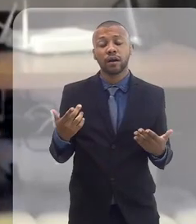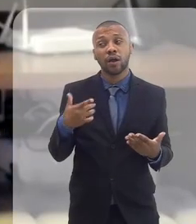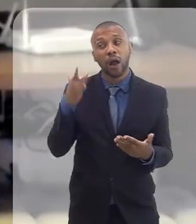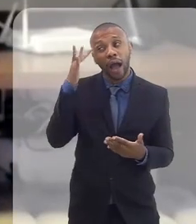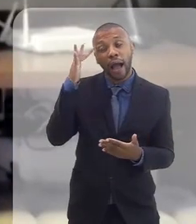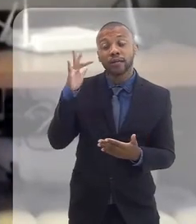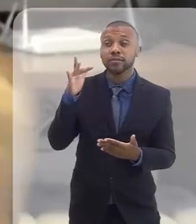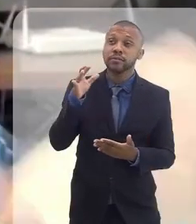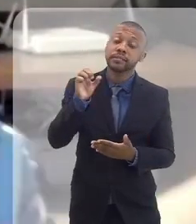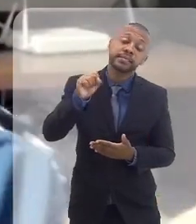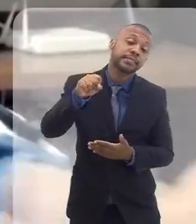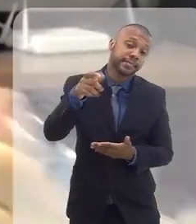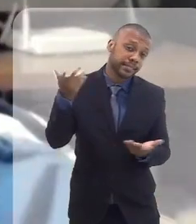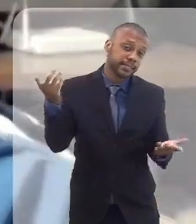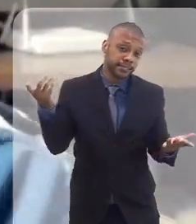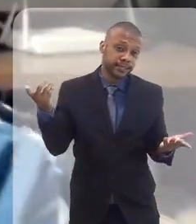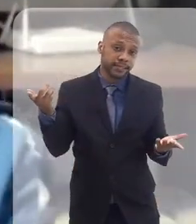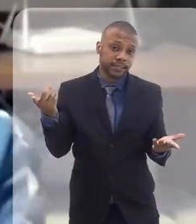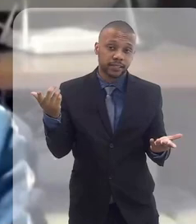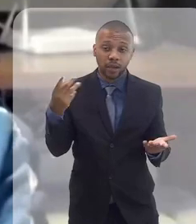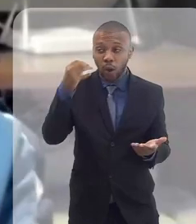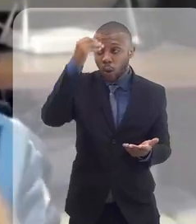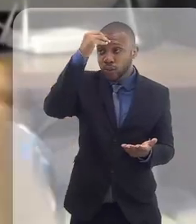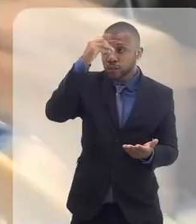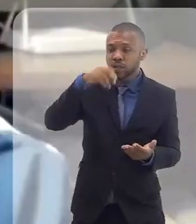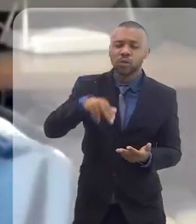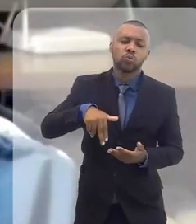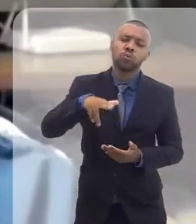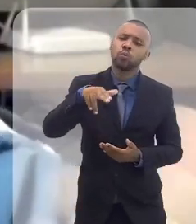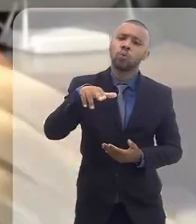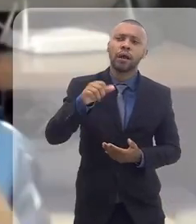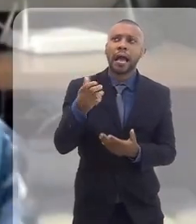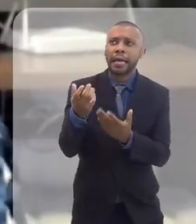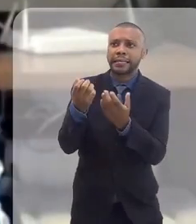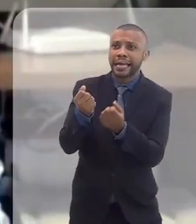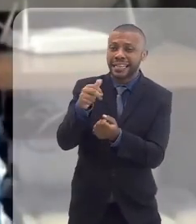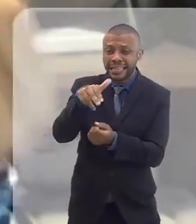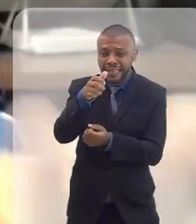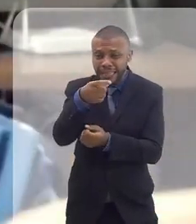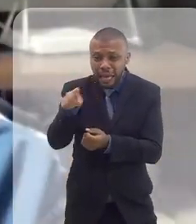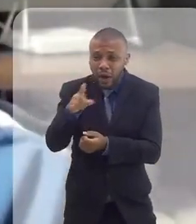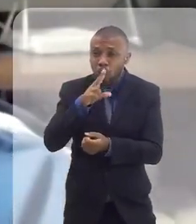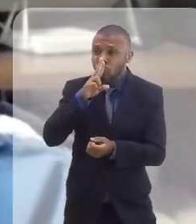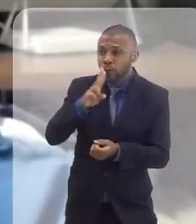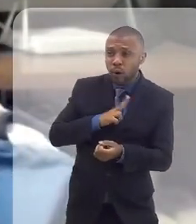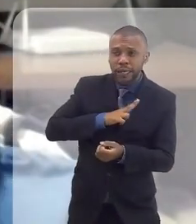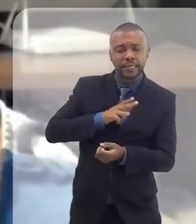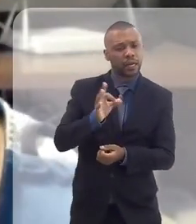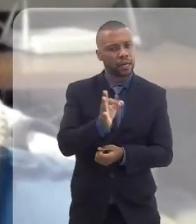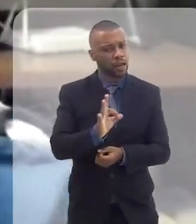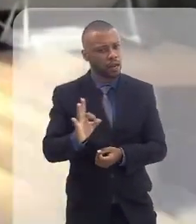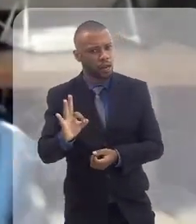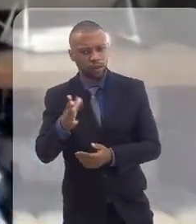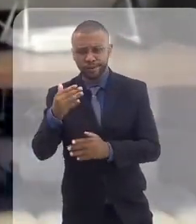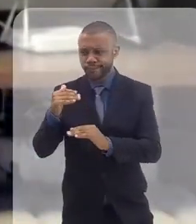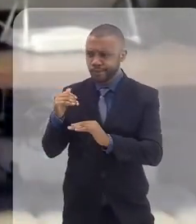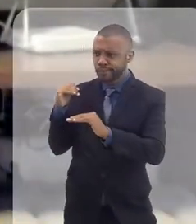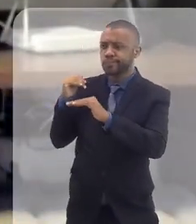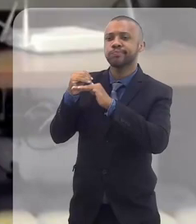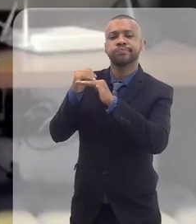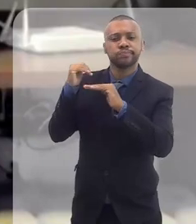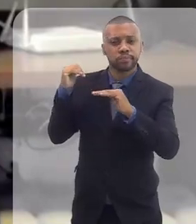Olha, eu acho que sim. Eu nunca desisti, nunca aceitei não como resposta.